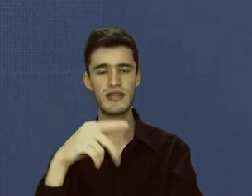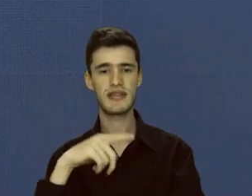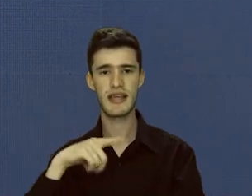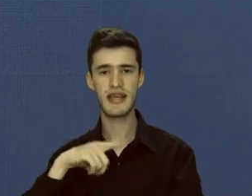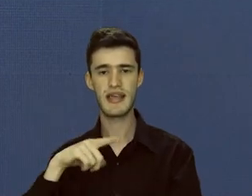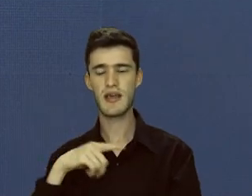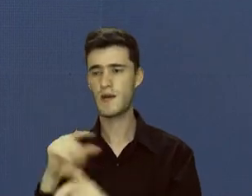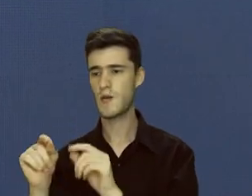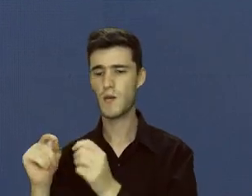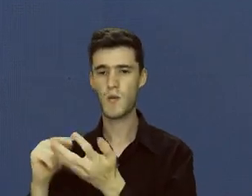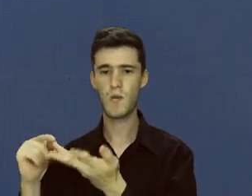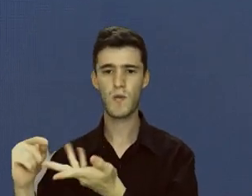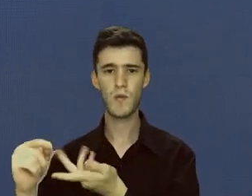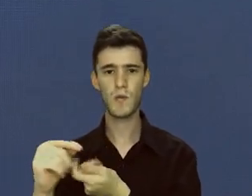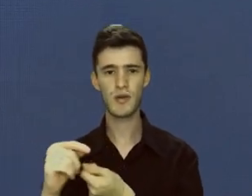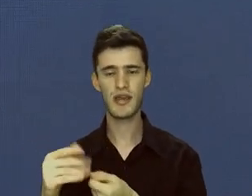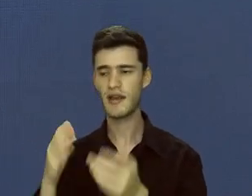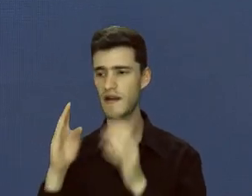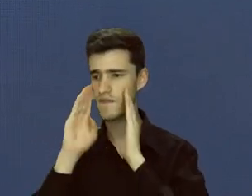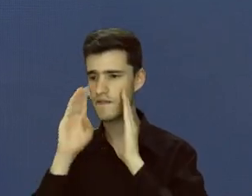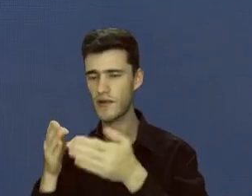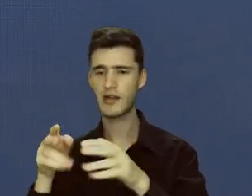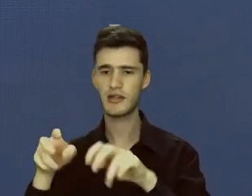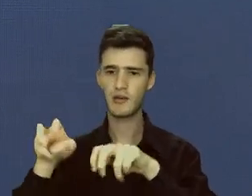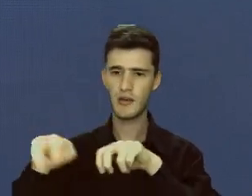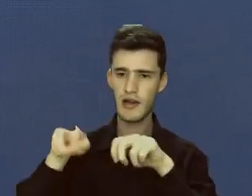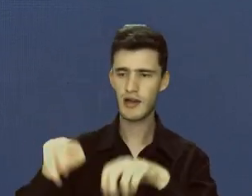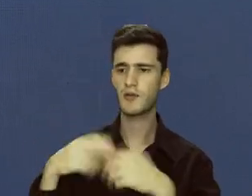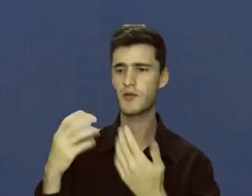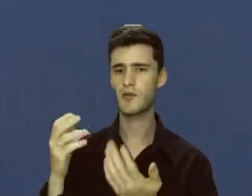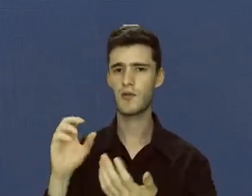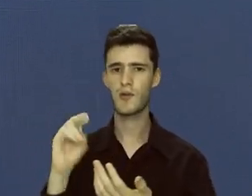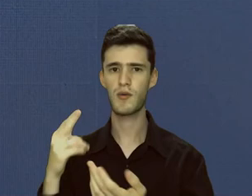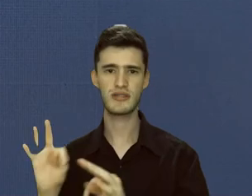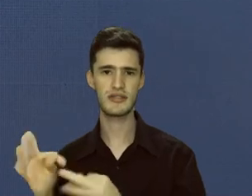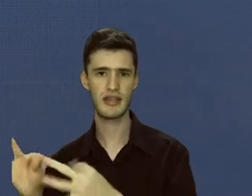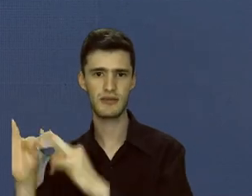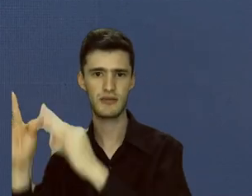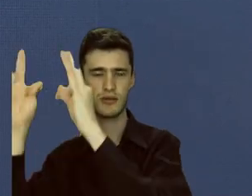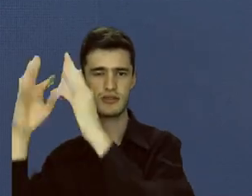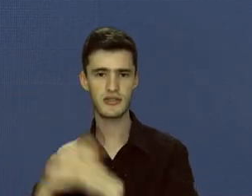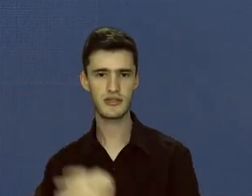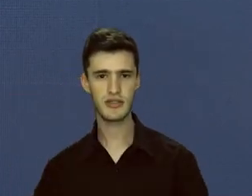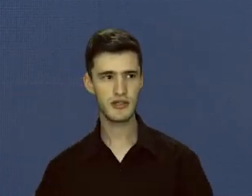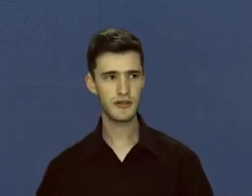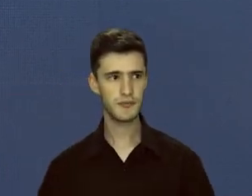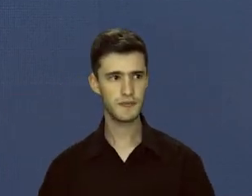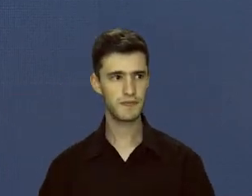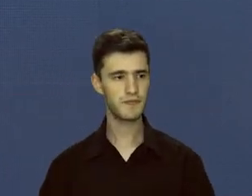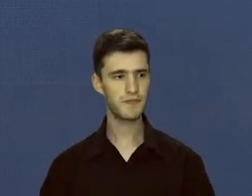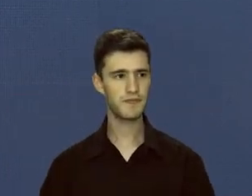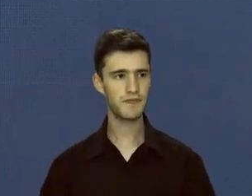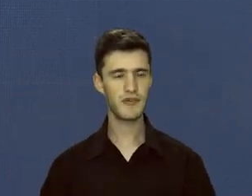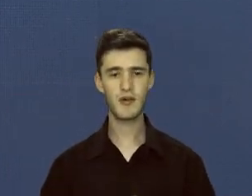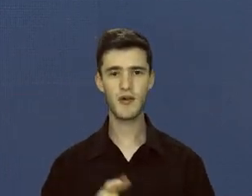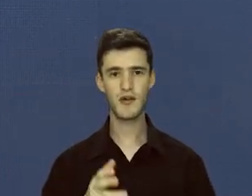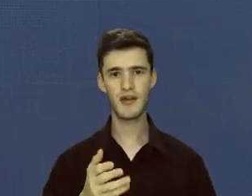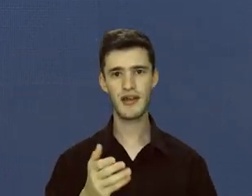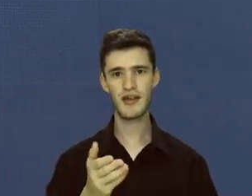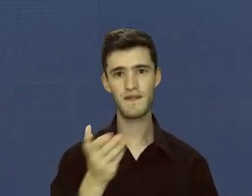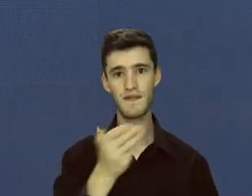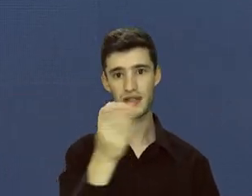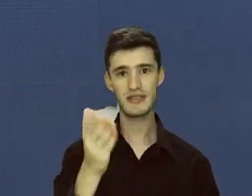notadamente em agro/tecnologia né ajuda quero que vocês vendam um pouco peixe de vocês